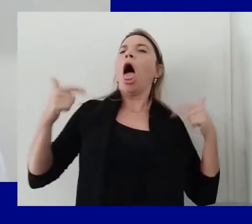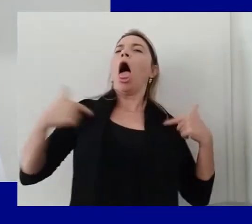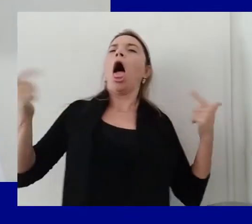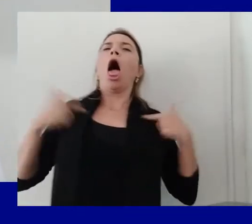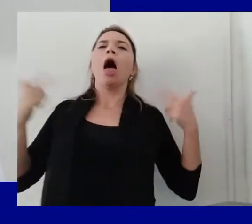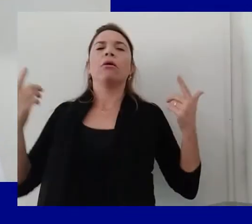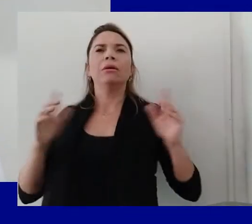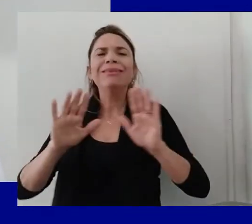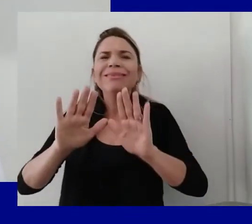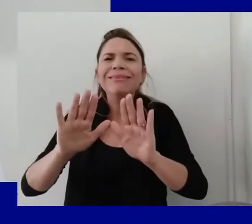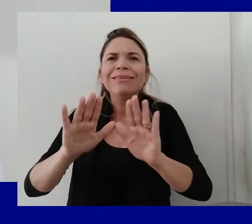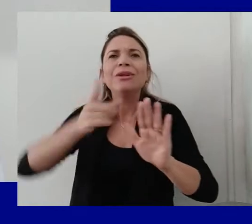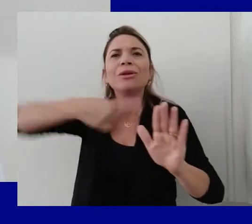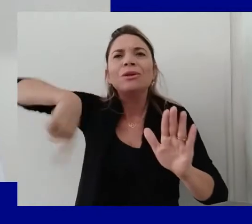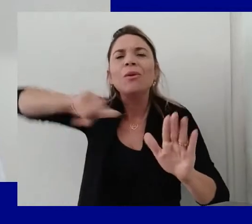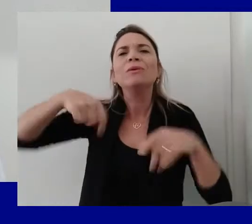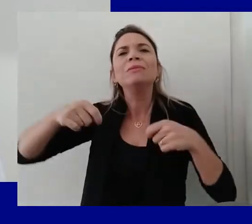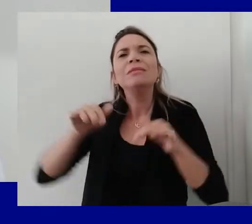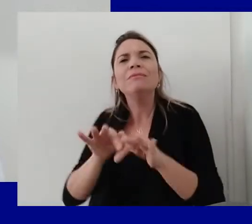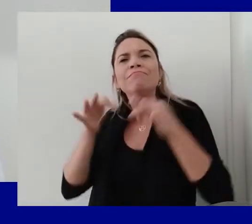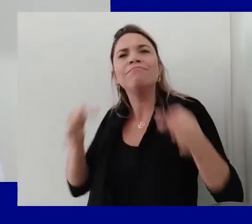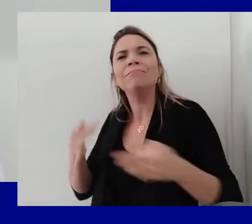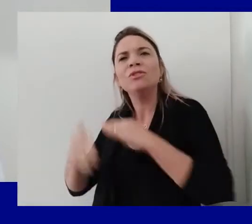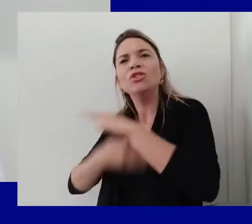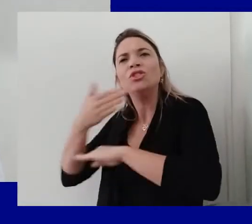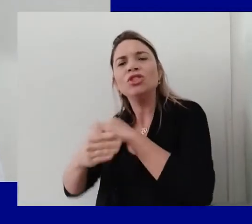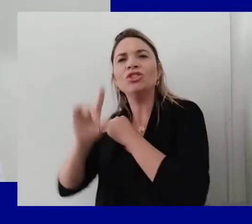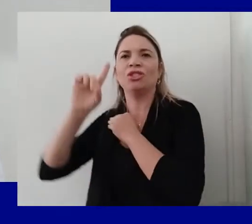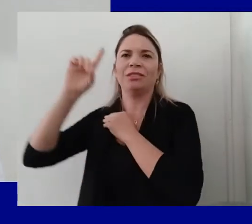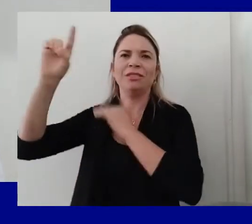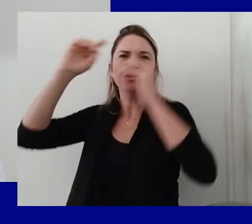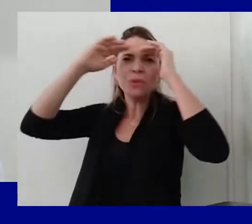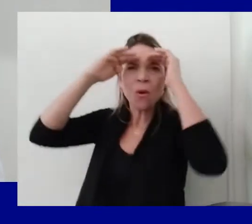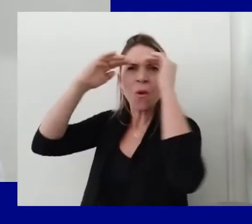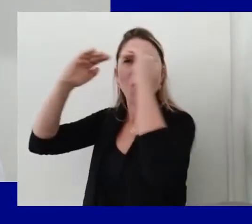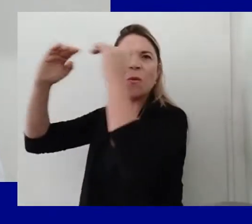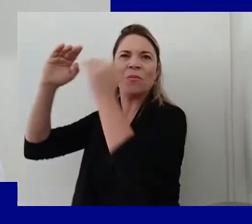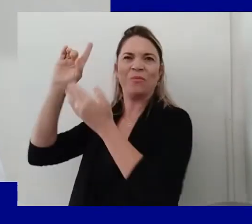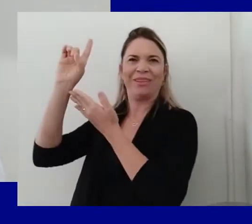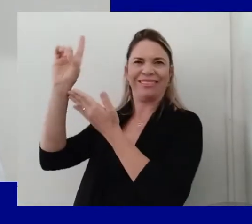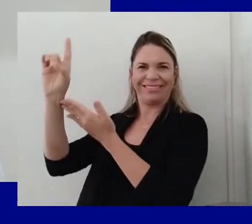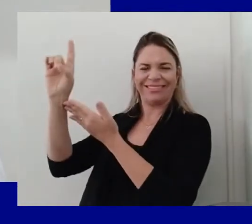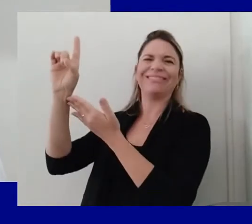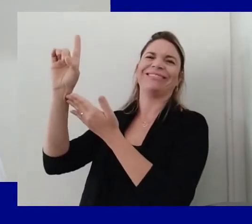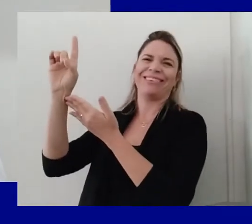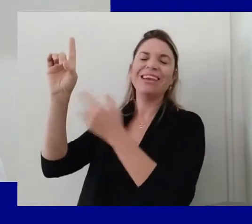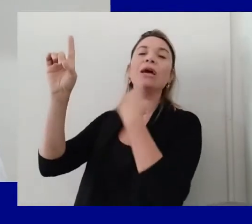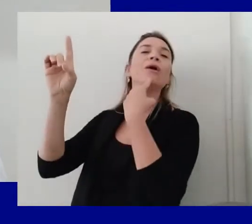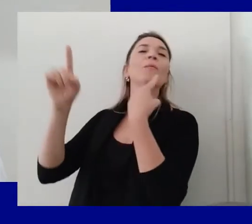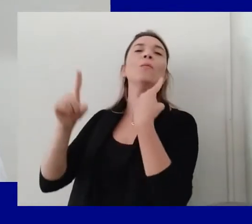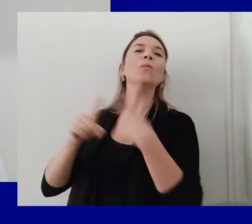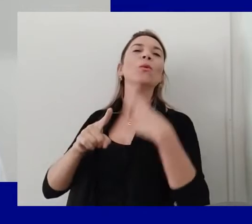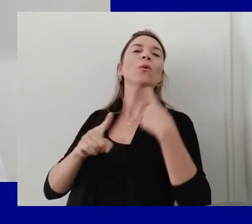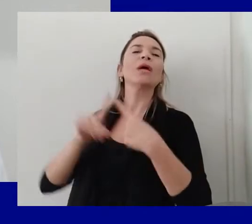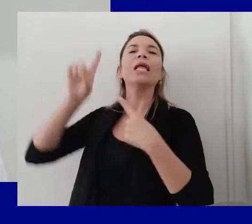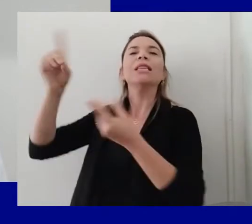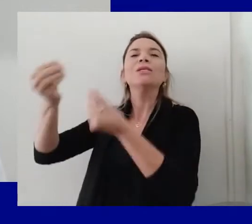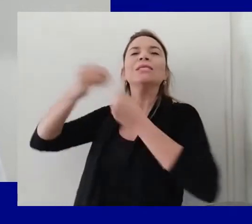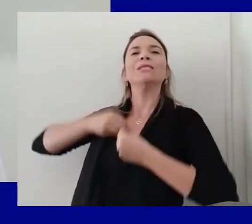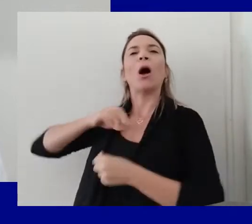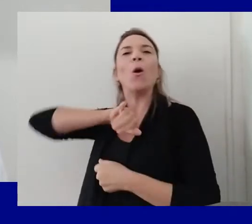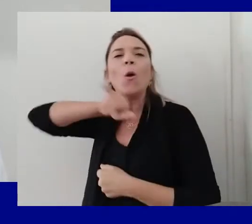humilhar diante de Deus, honrar a Deus, para que Ele nos dê oportunidades de desenvolver a